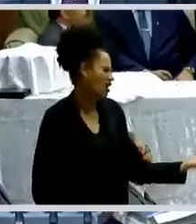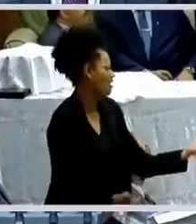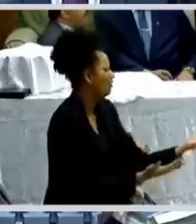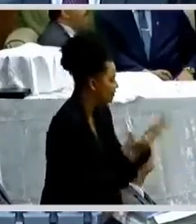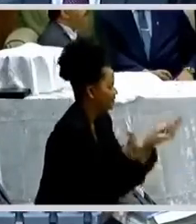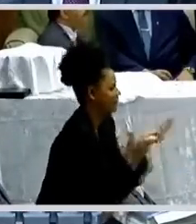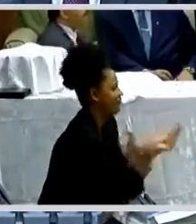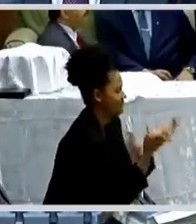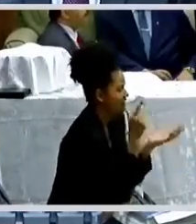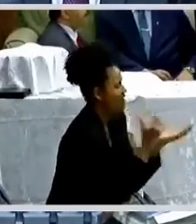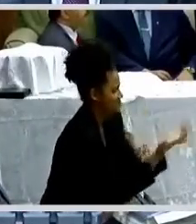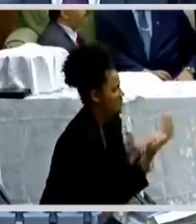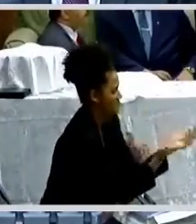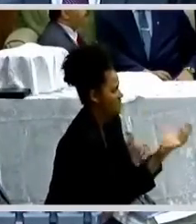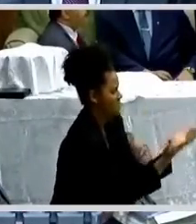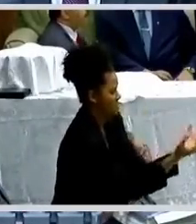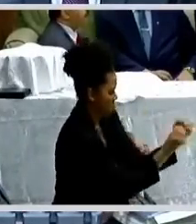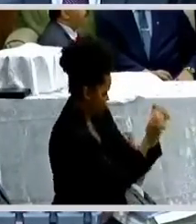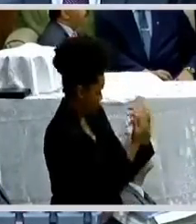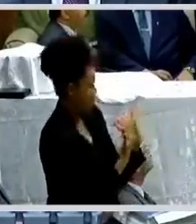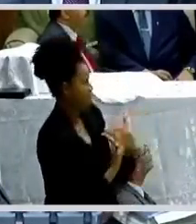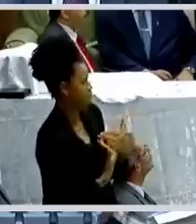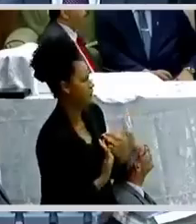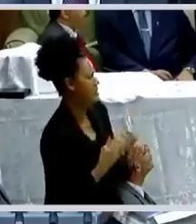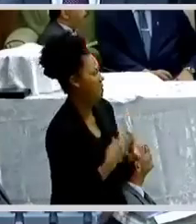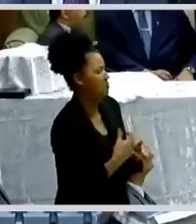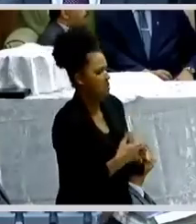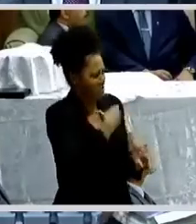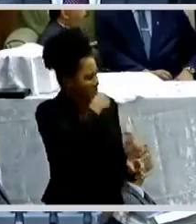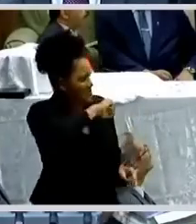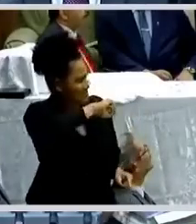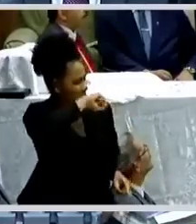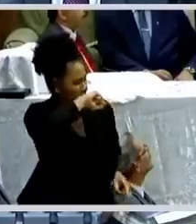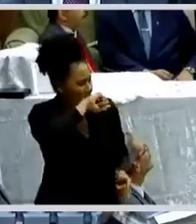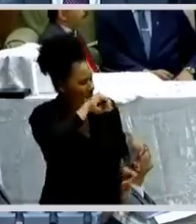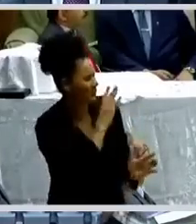água. Porque o nosso pai, Jacó, também